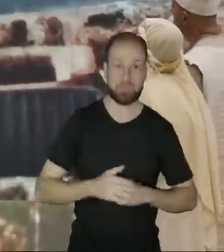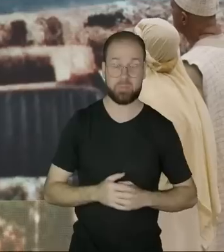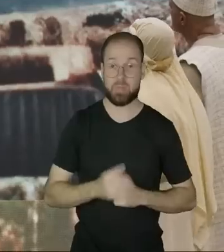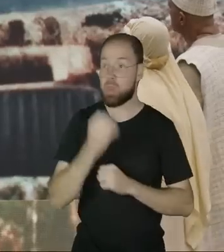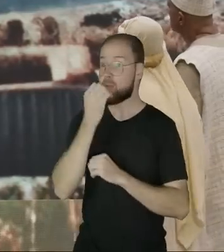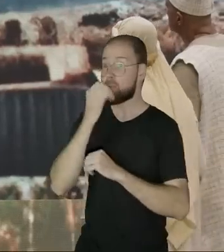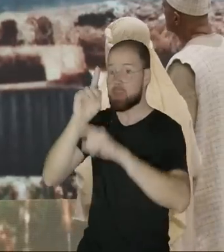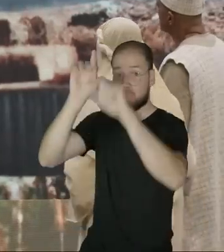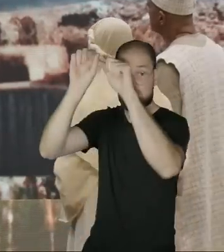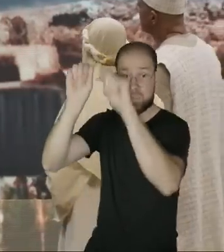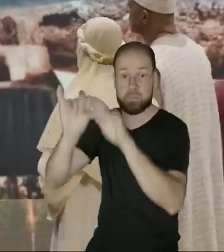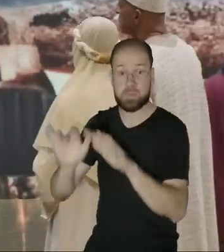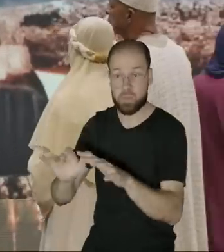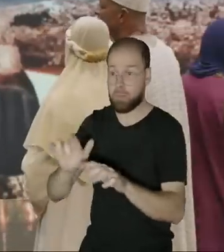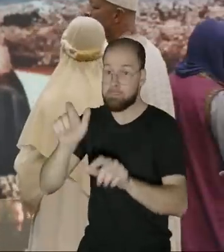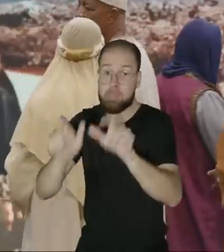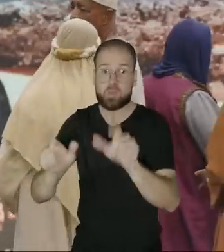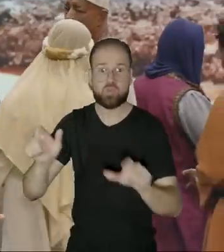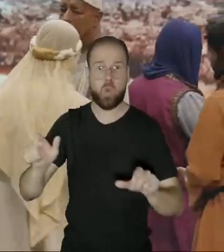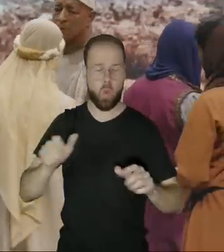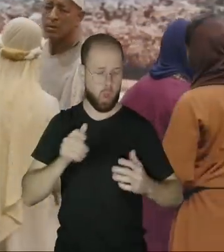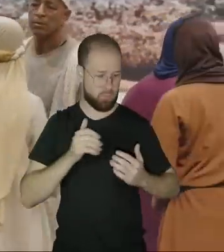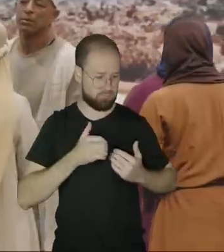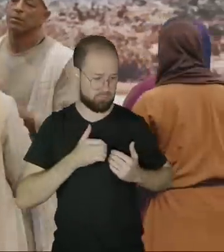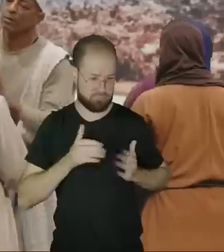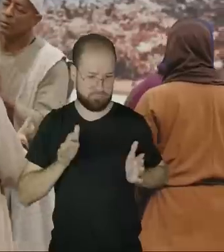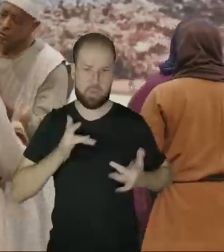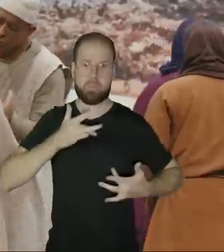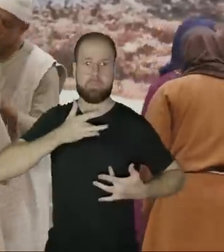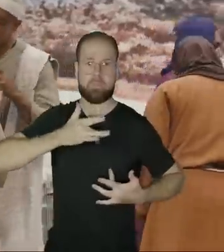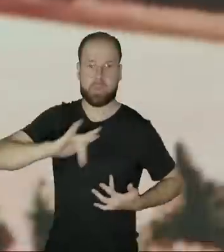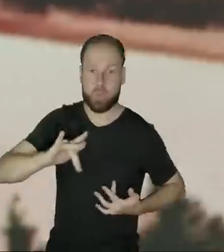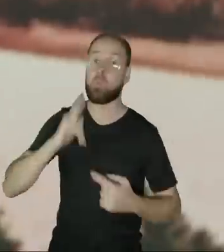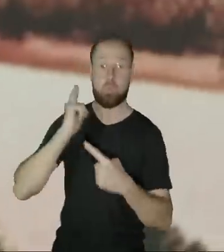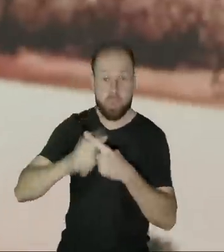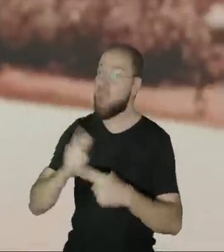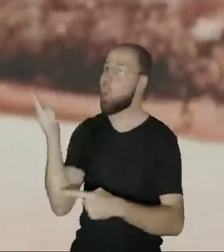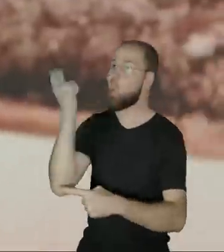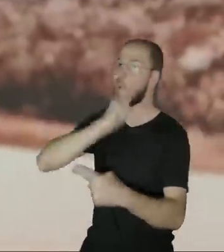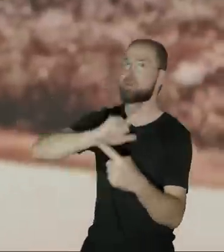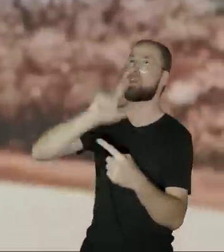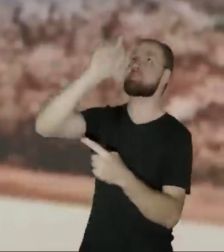Bem-aventurados os misericordiosos, porque eles alcançarão a misericórdia.